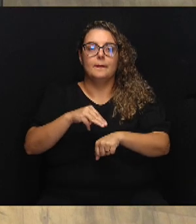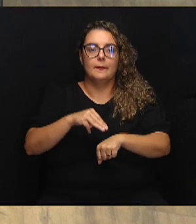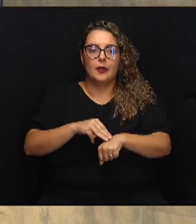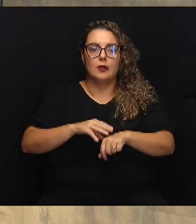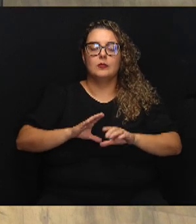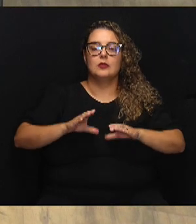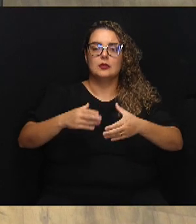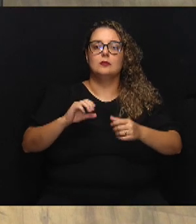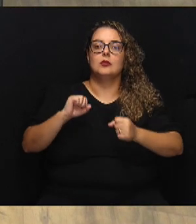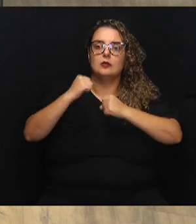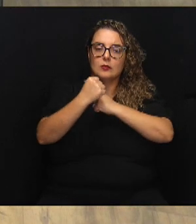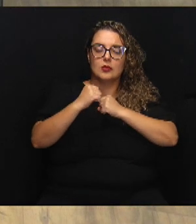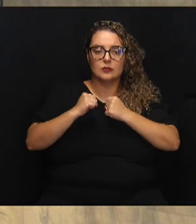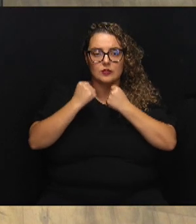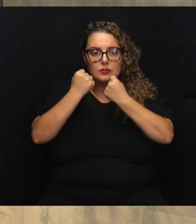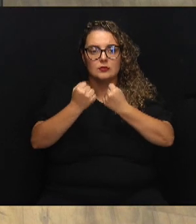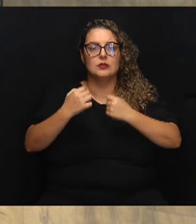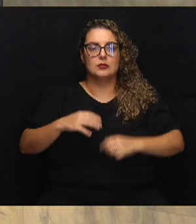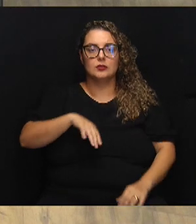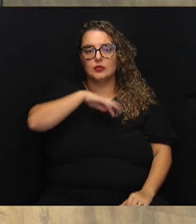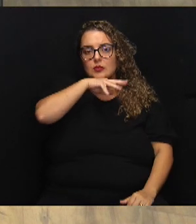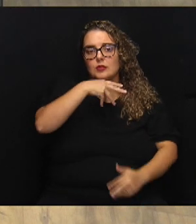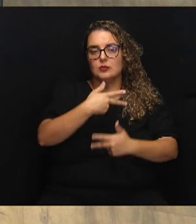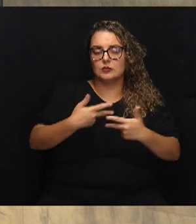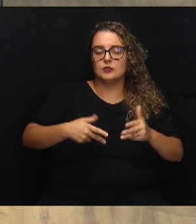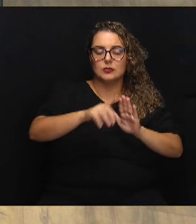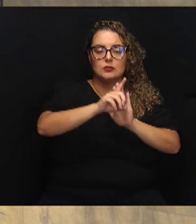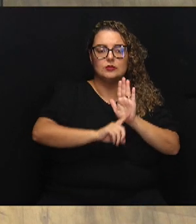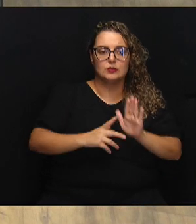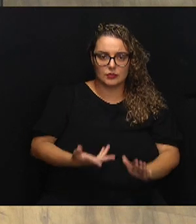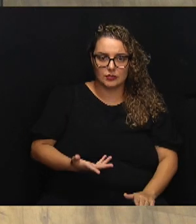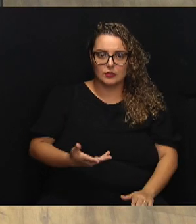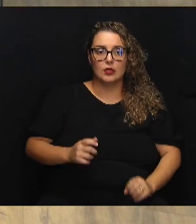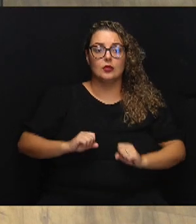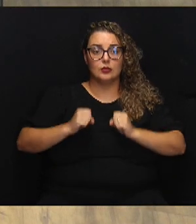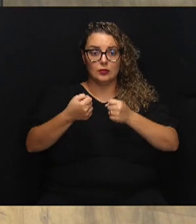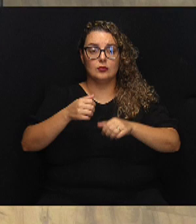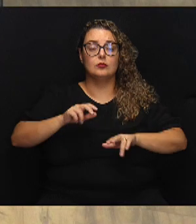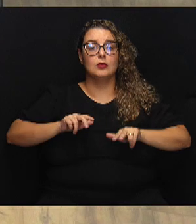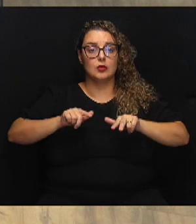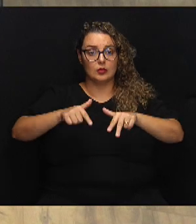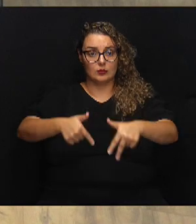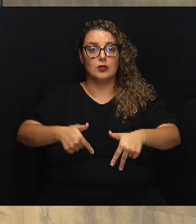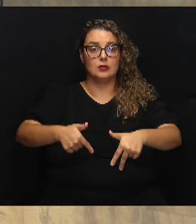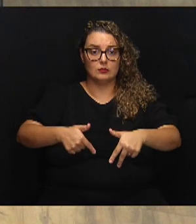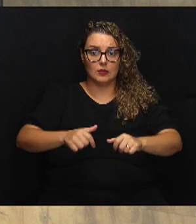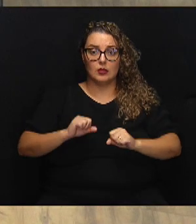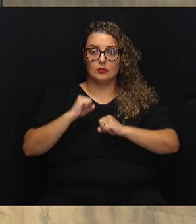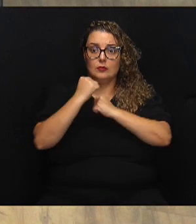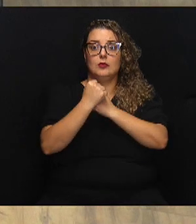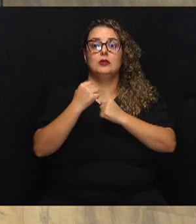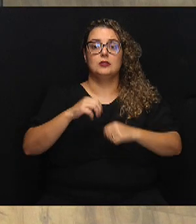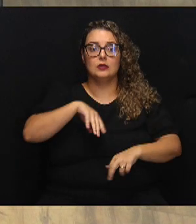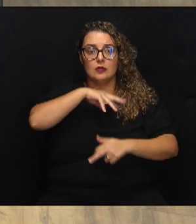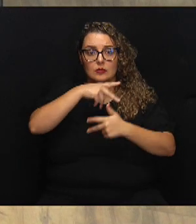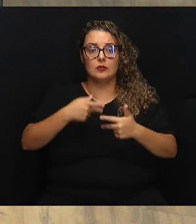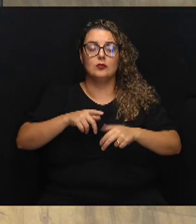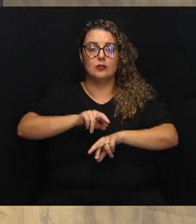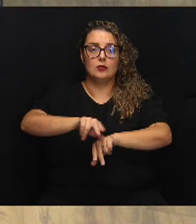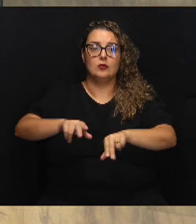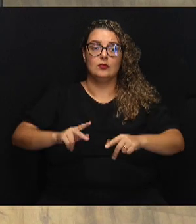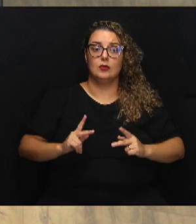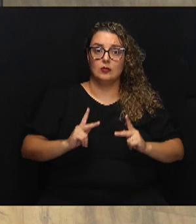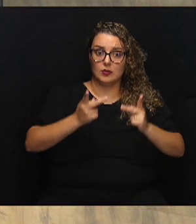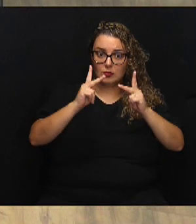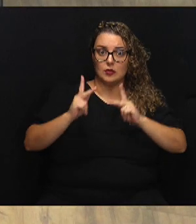Comissão de Proteção e Defesa dos Direitos dos Animais aqui da Câmara, um defensor ativo da proteção animal, com diversas